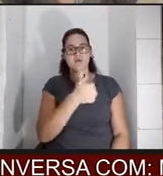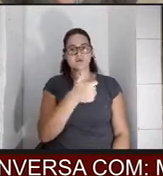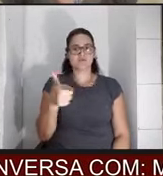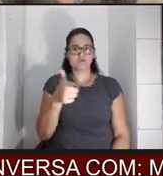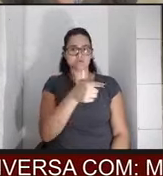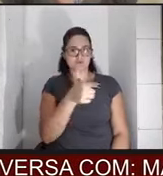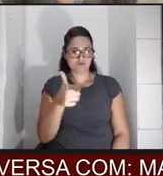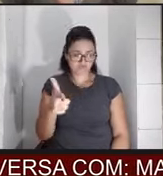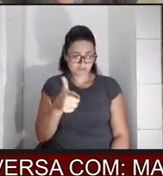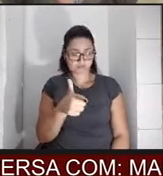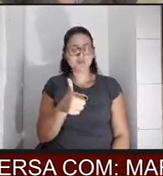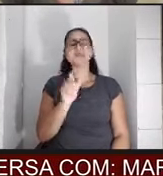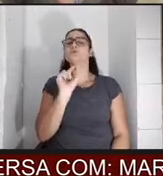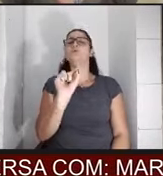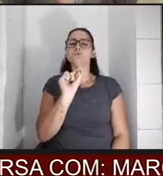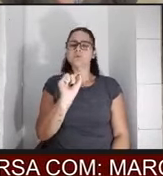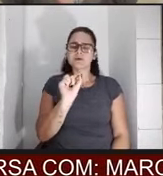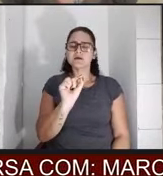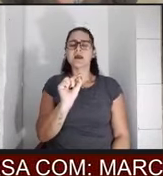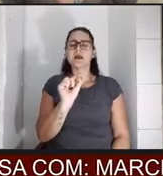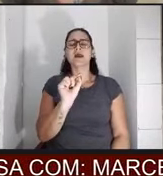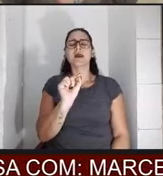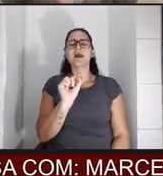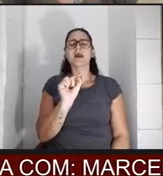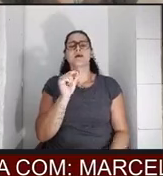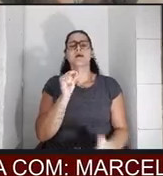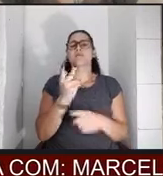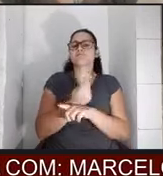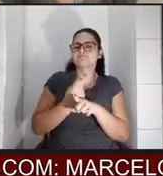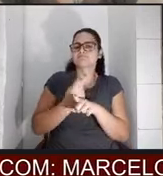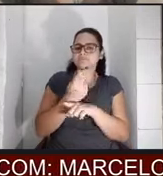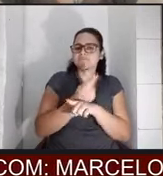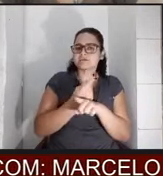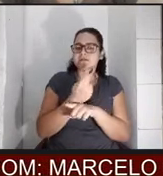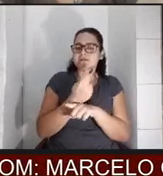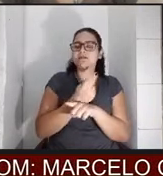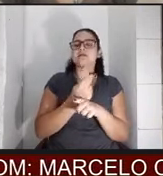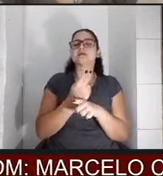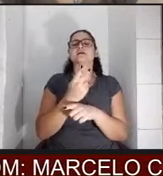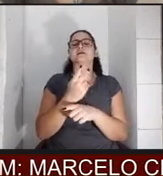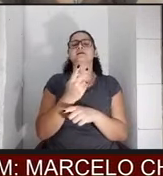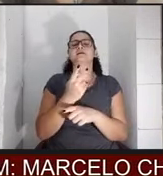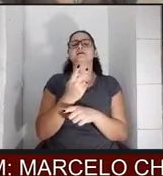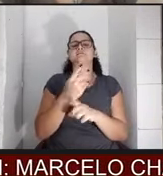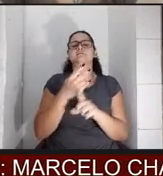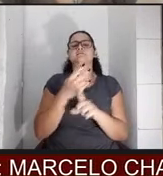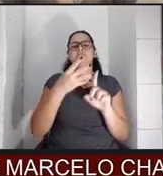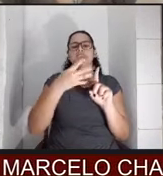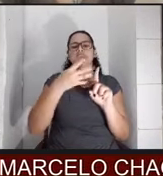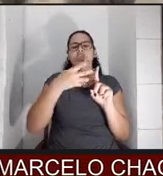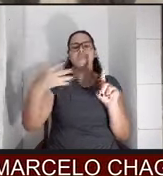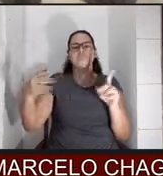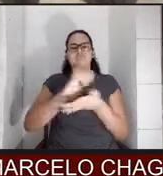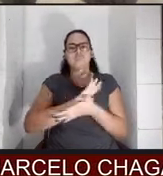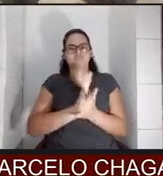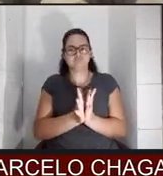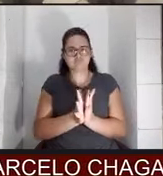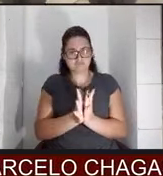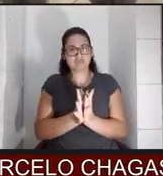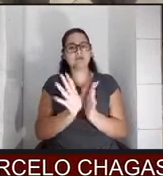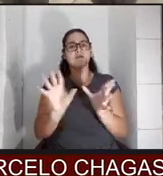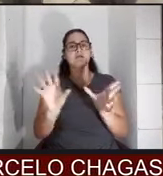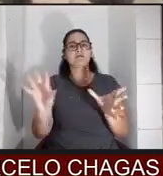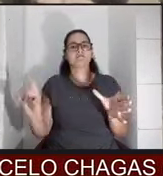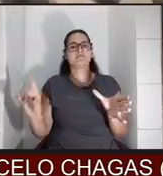que buscava a criminalização da homofobia no Brasil. Faz parte do Fórum Popular